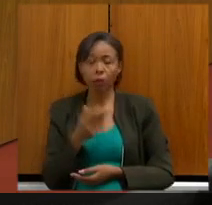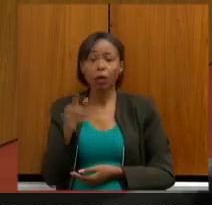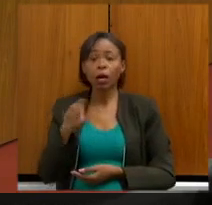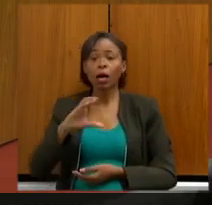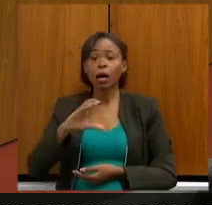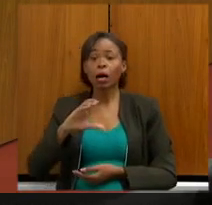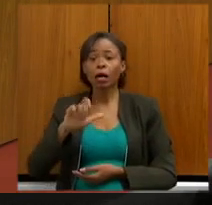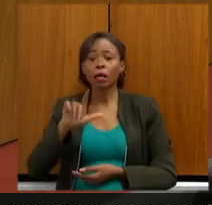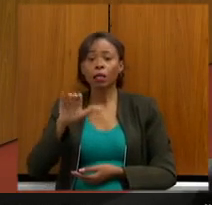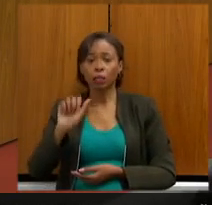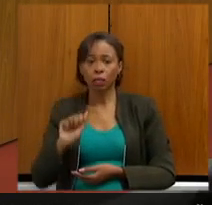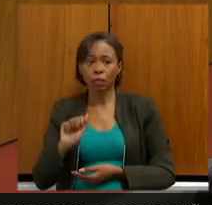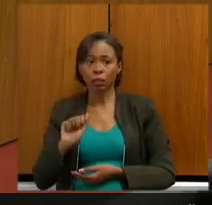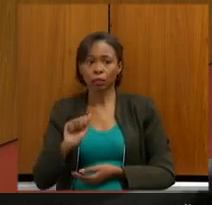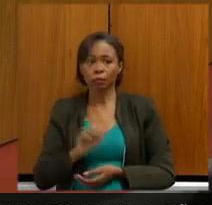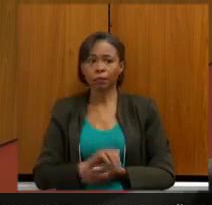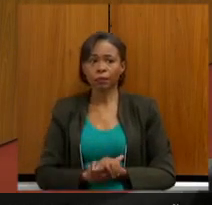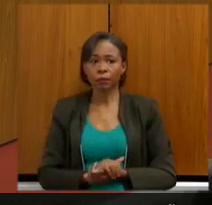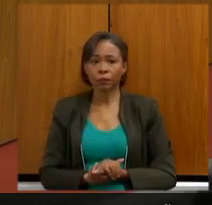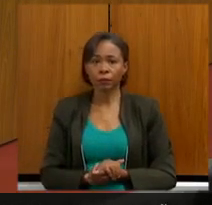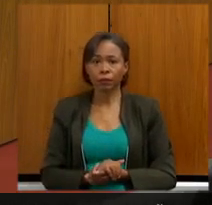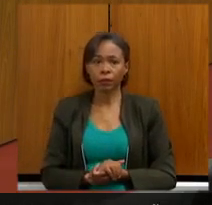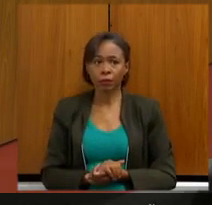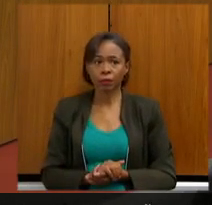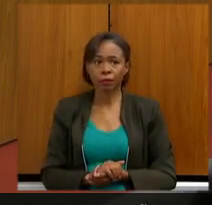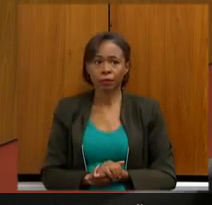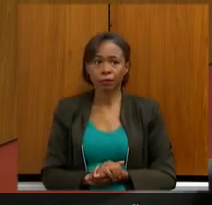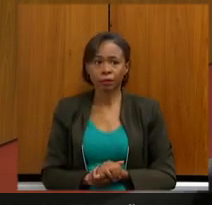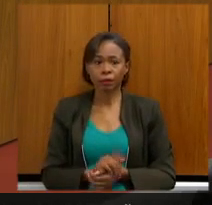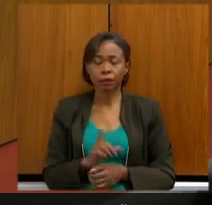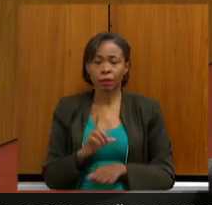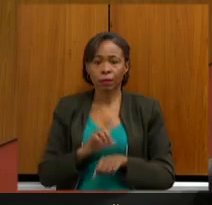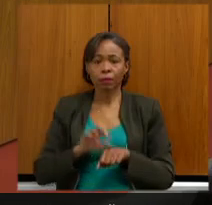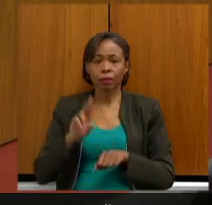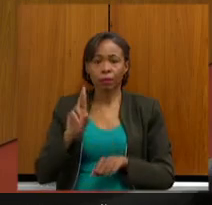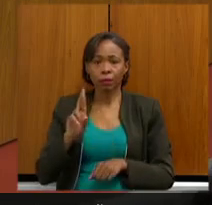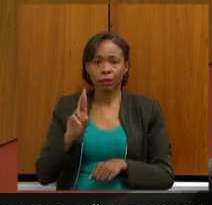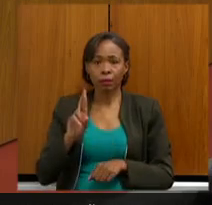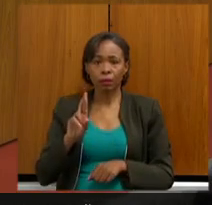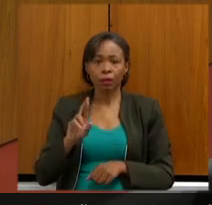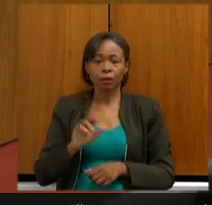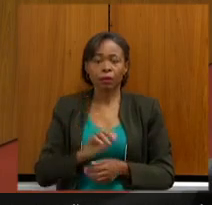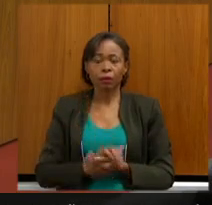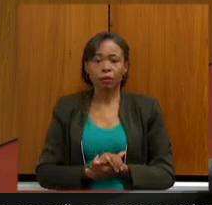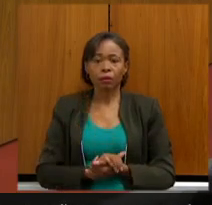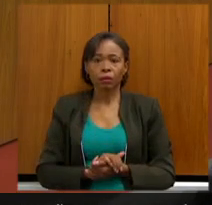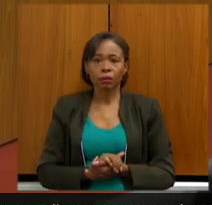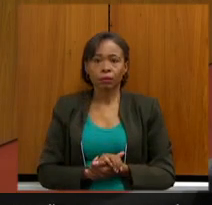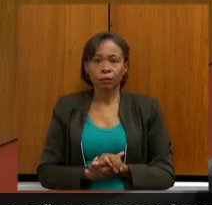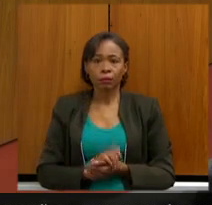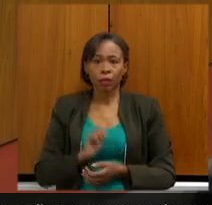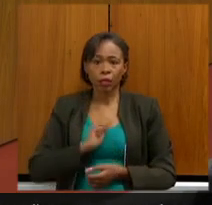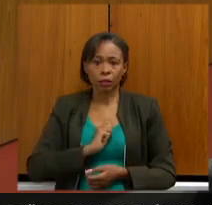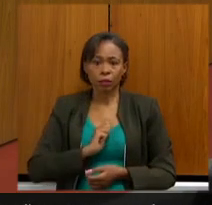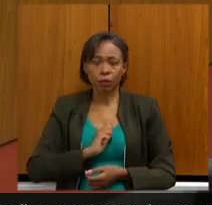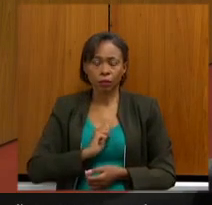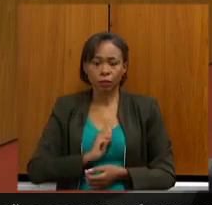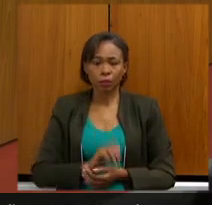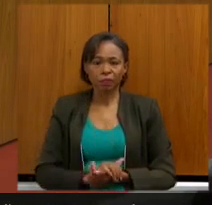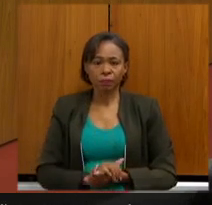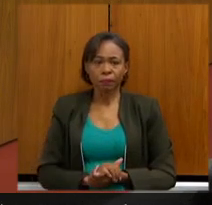Célia xakriaba doutoranda em antropologia liderança indígena xakriabá para compor a mesa com a gente